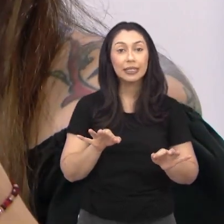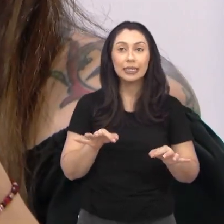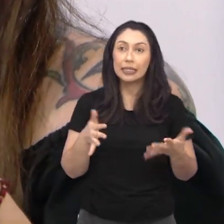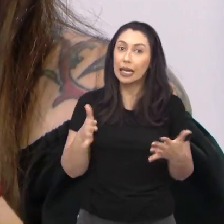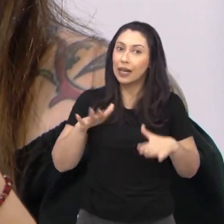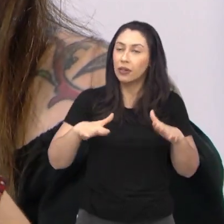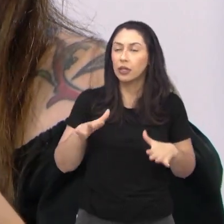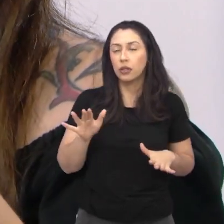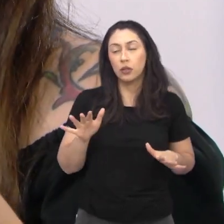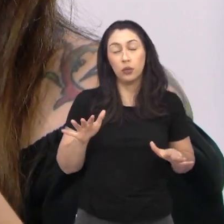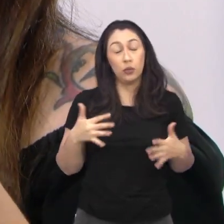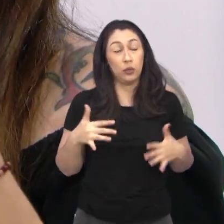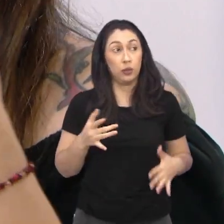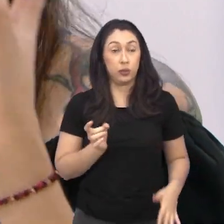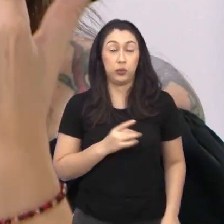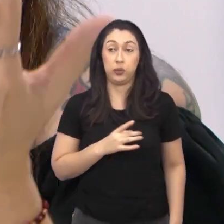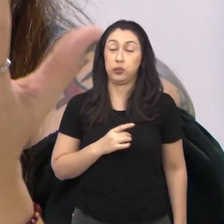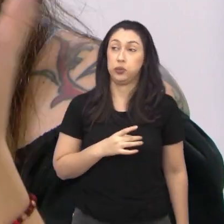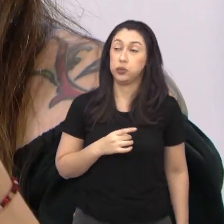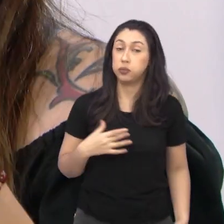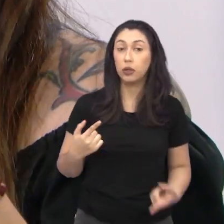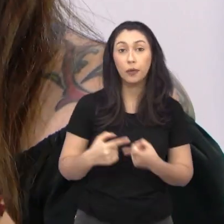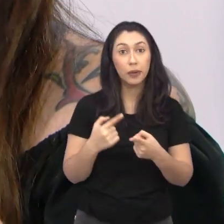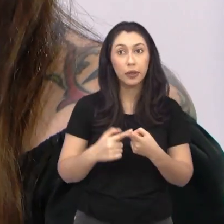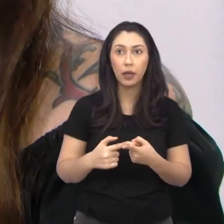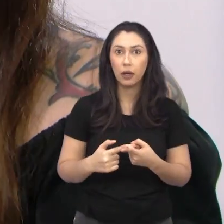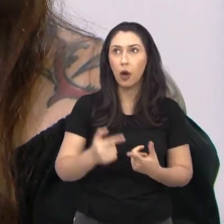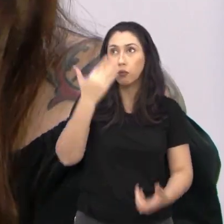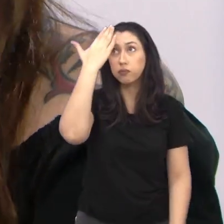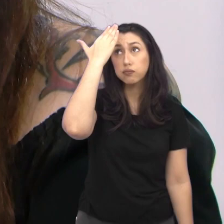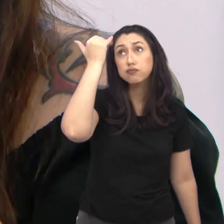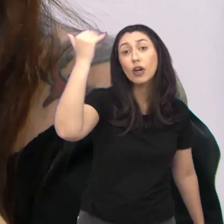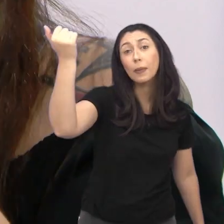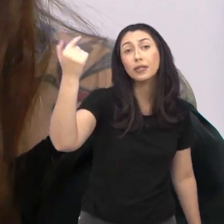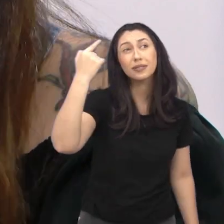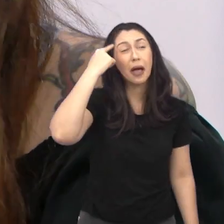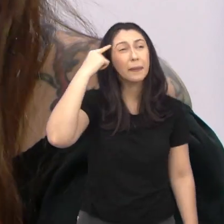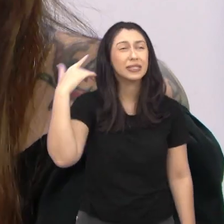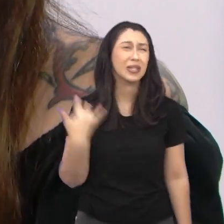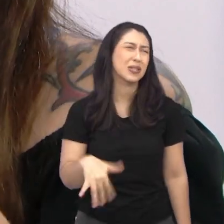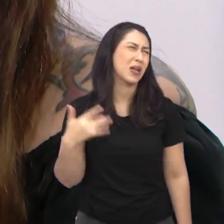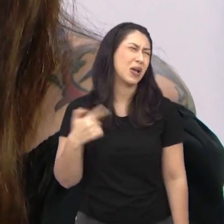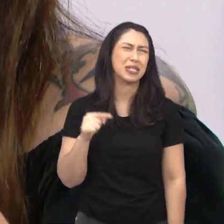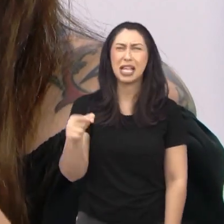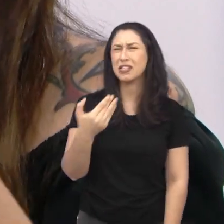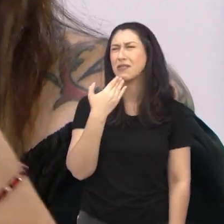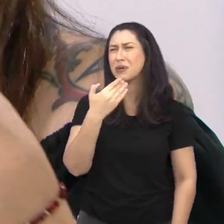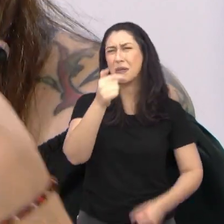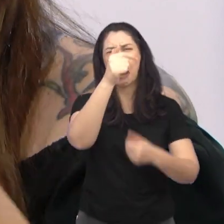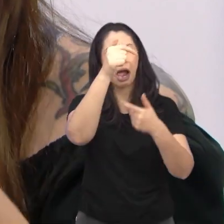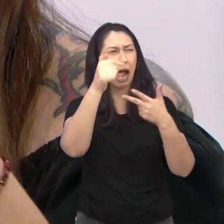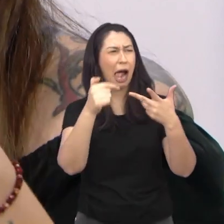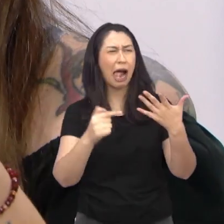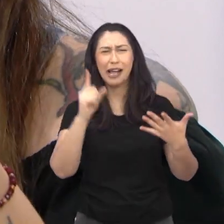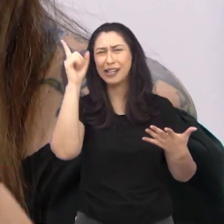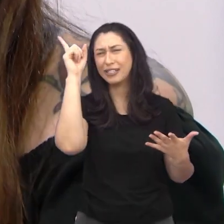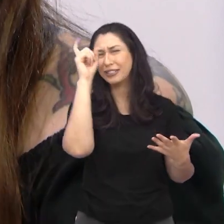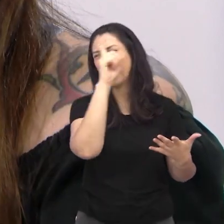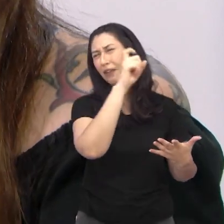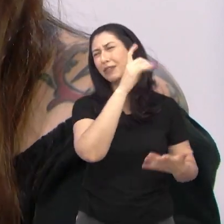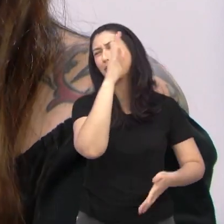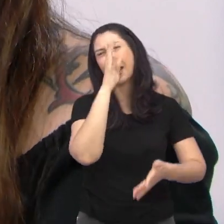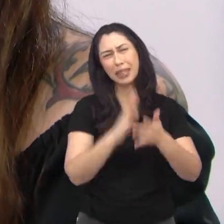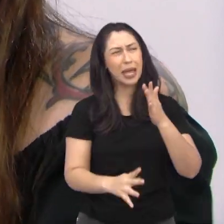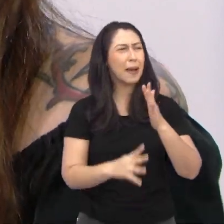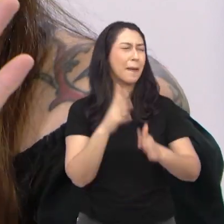atenção muito grande quando você fala em grandes artistas, porque você imagina que os caras vão pedir um negócio muito complicado. E a nossa vida já começa a ser complicada